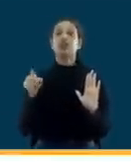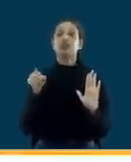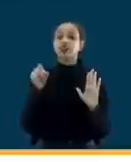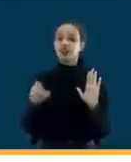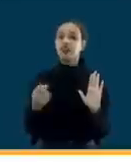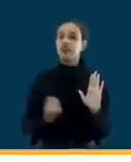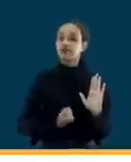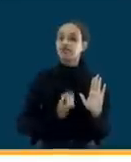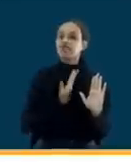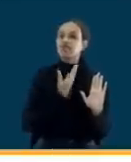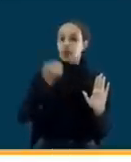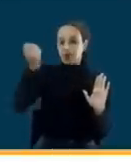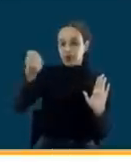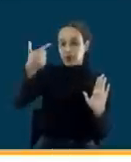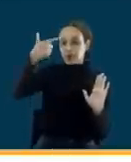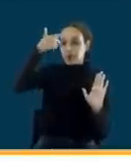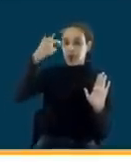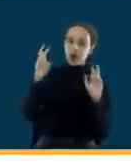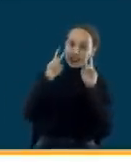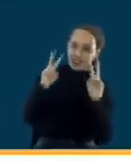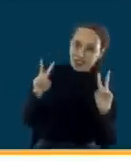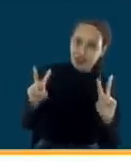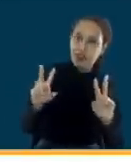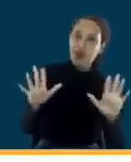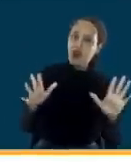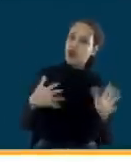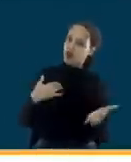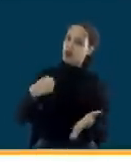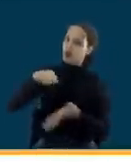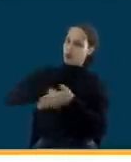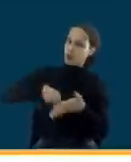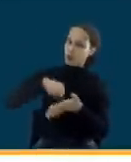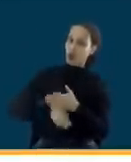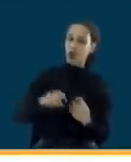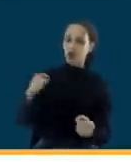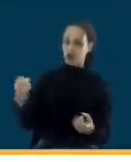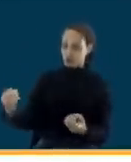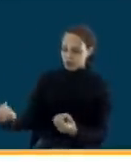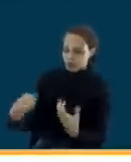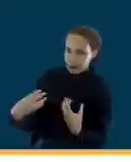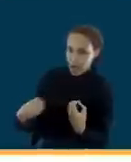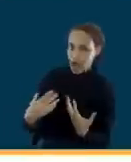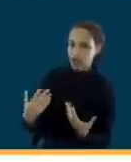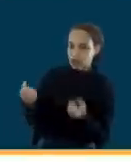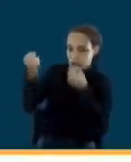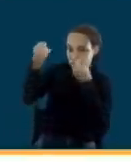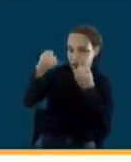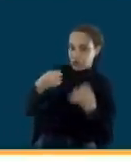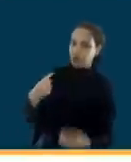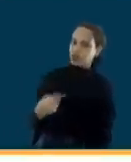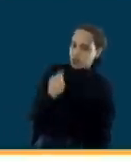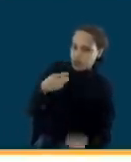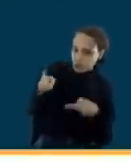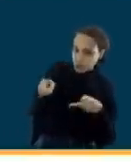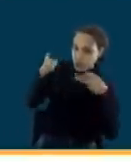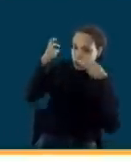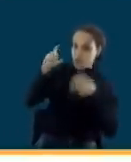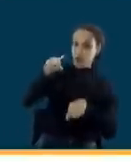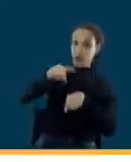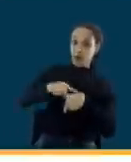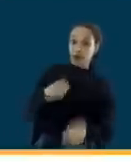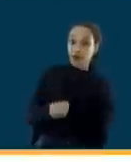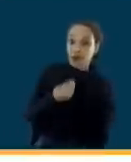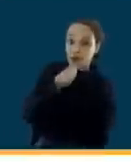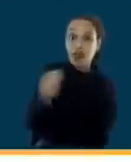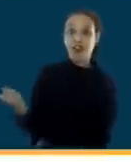um visionário, olhou na frente, nos fez também perceber que havia esse momento, essa oportunidade, e a gente está aqui hoje